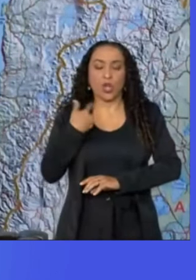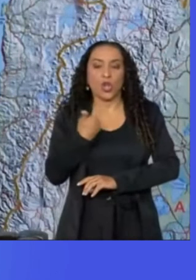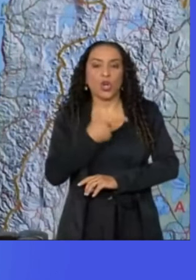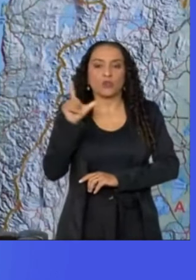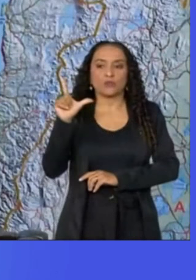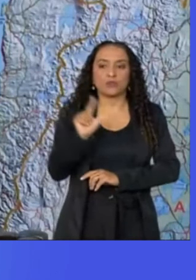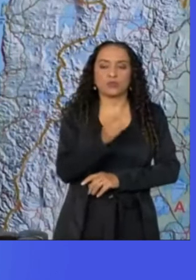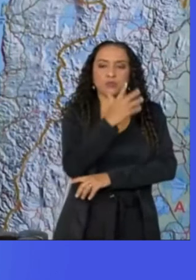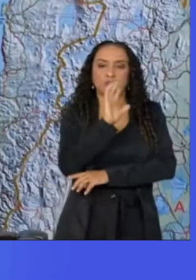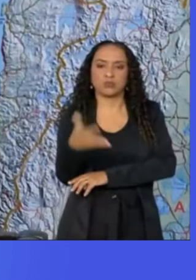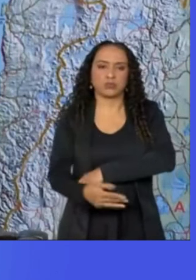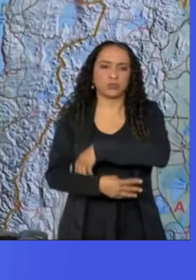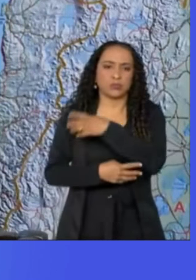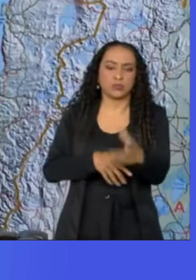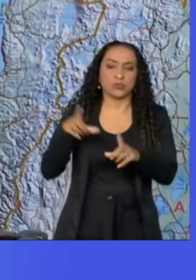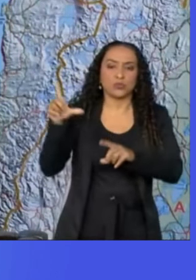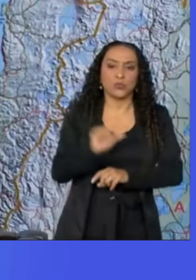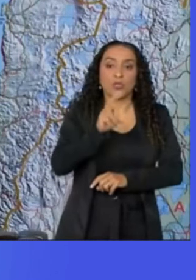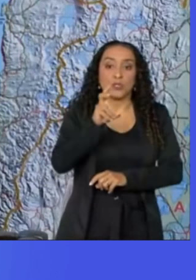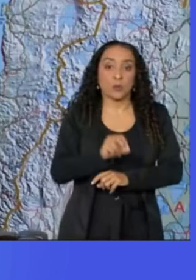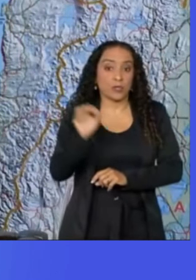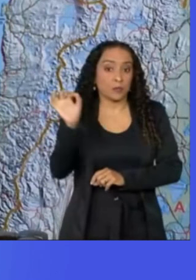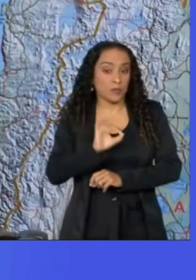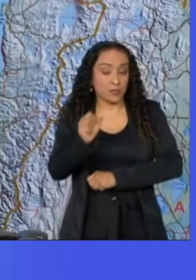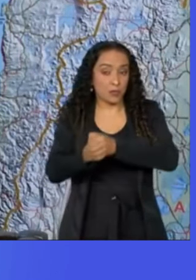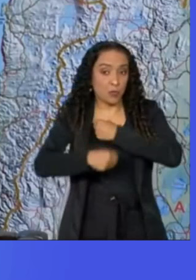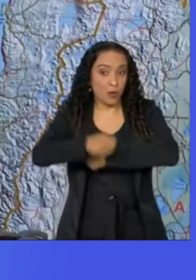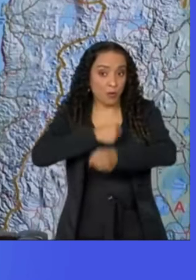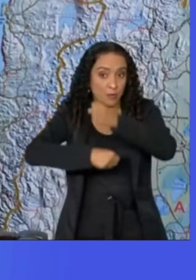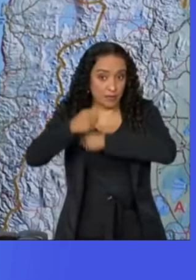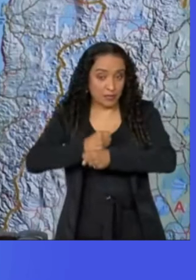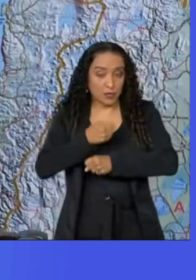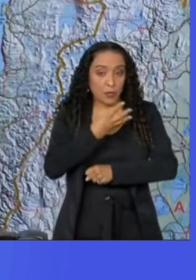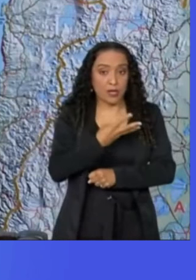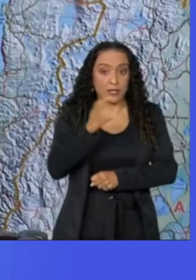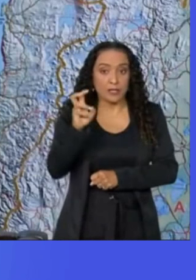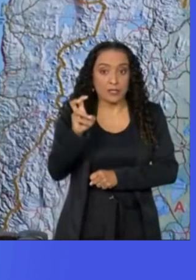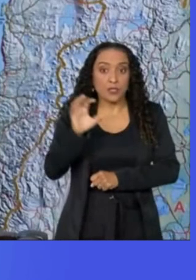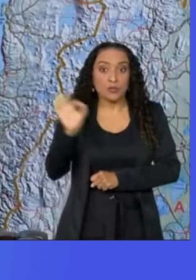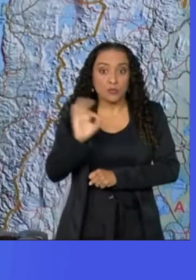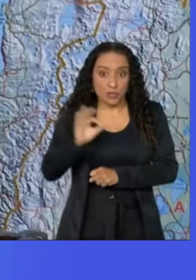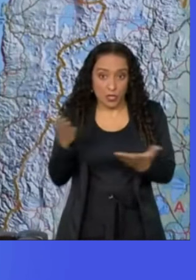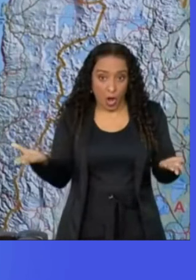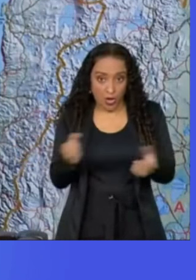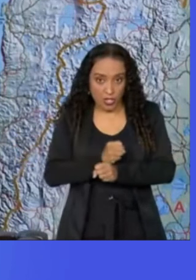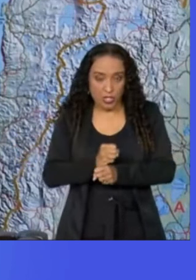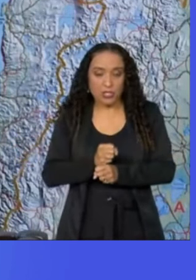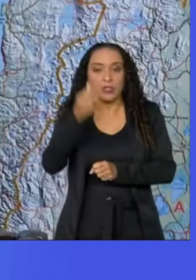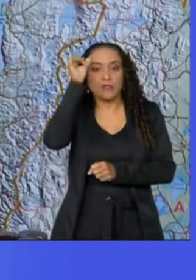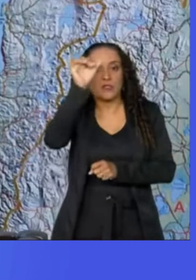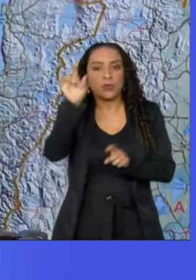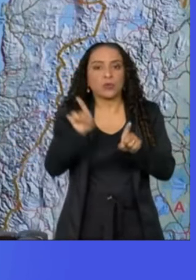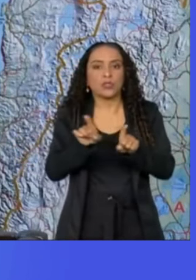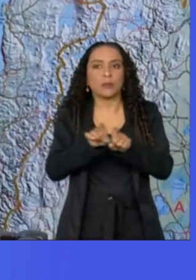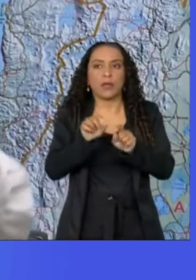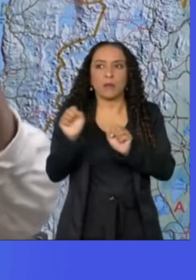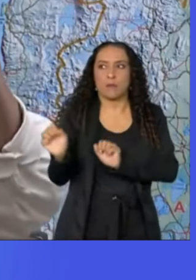desmatamento em 50% o ano passado 45% esse ano evitamos lançar